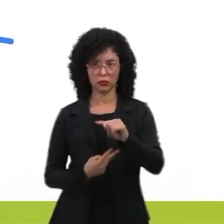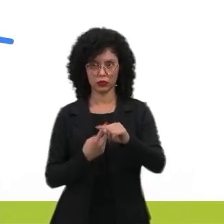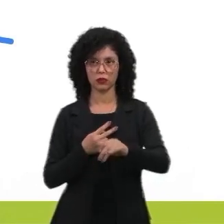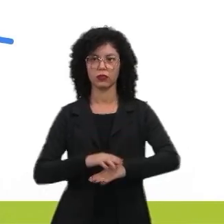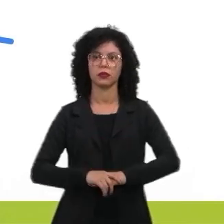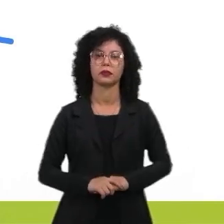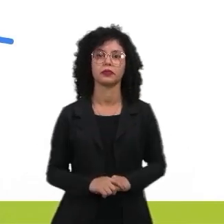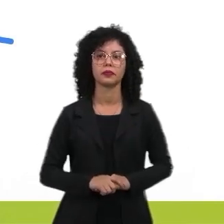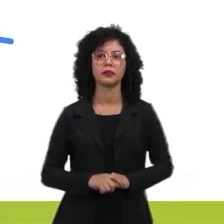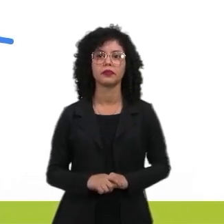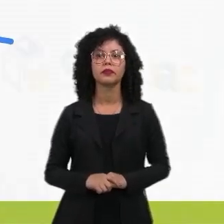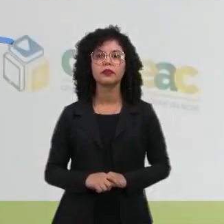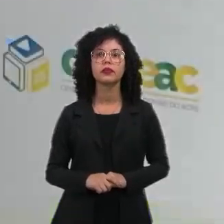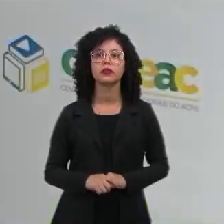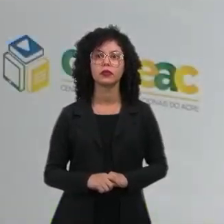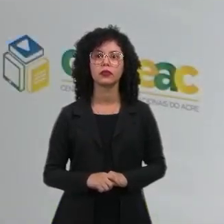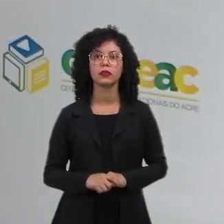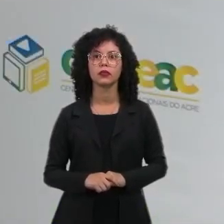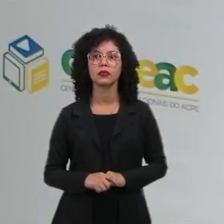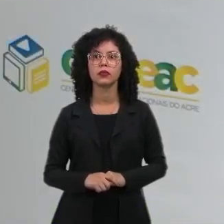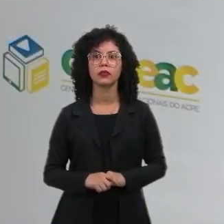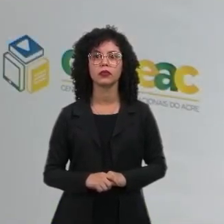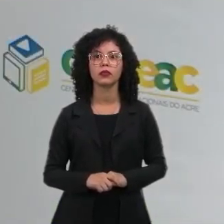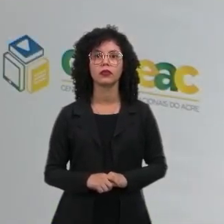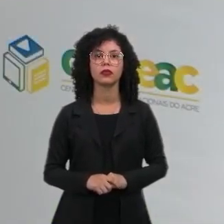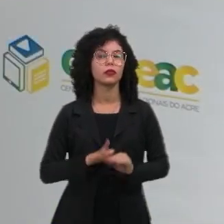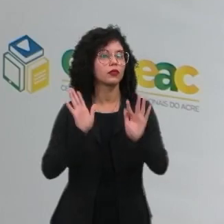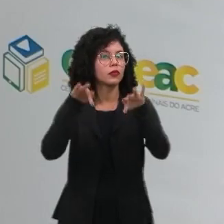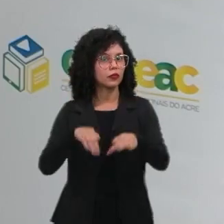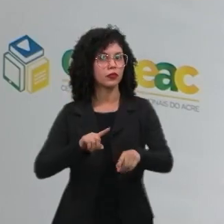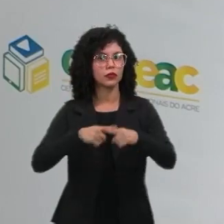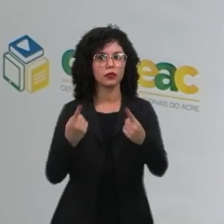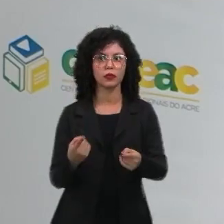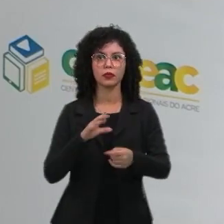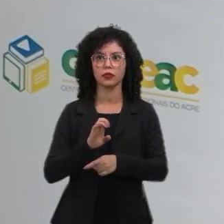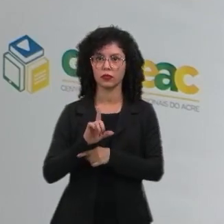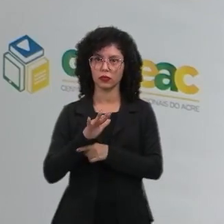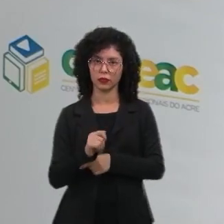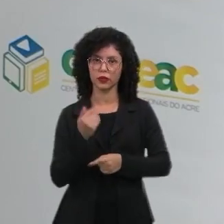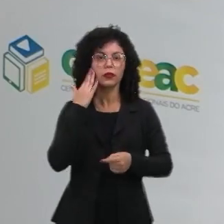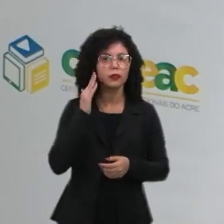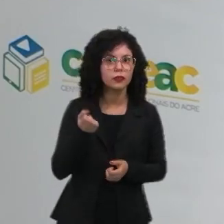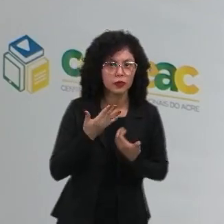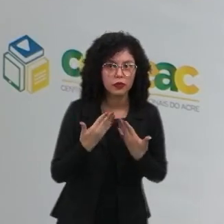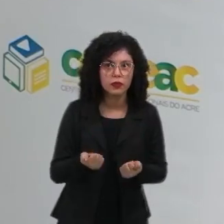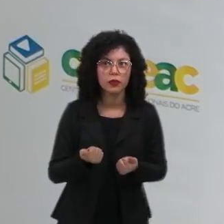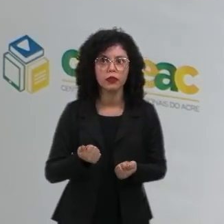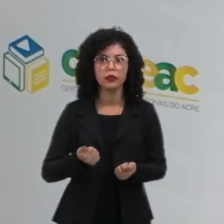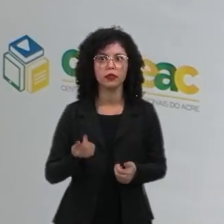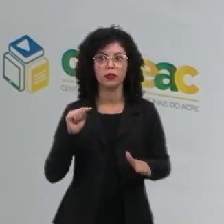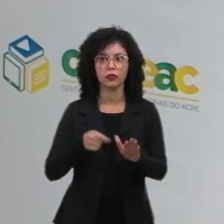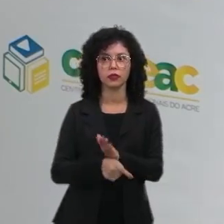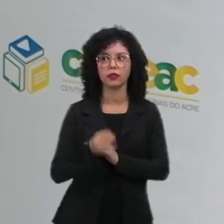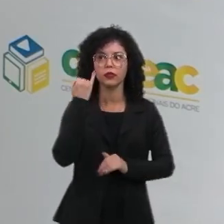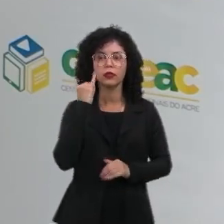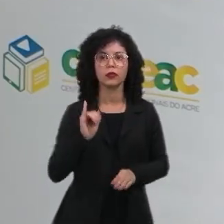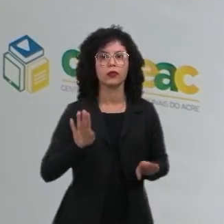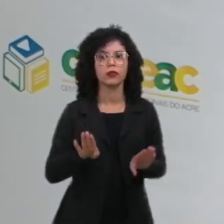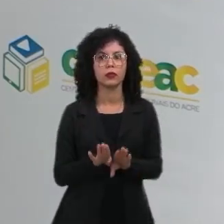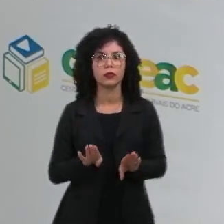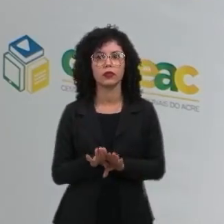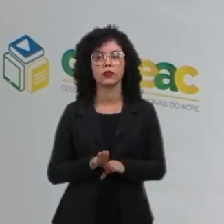1 para 2.000, ok? Assim a gente consegue matar mais uma questão de escala. Entenderam, pessoal? Eu estou aprofundando essa ideia